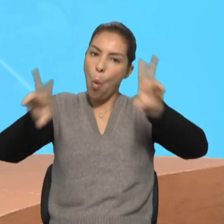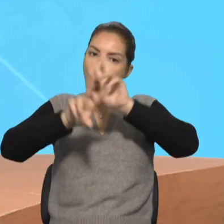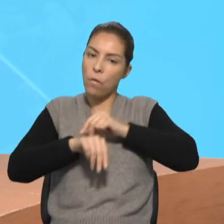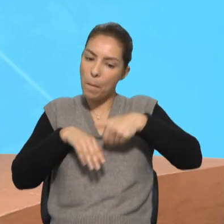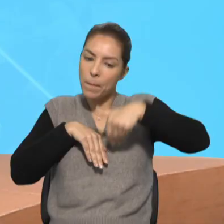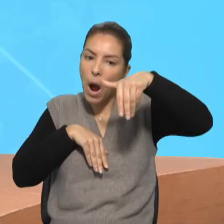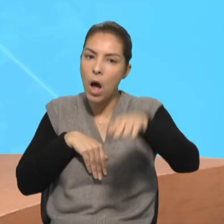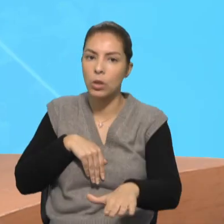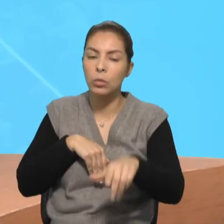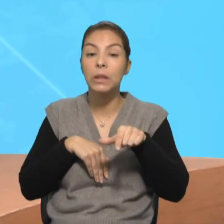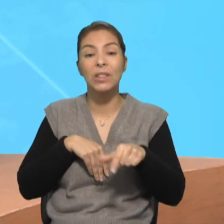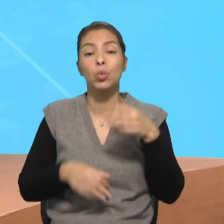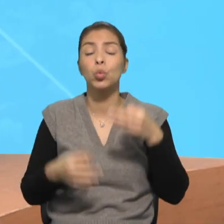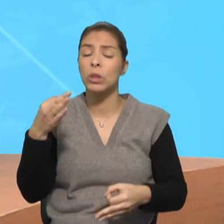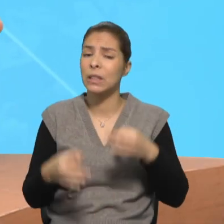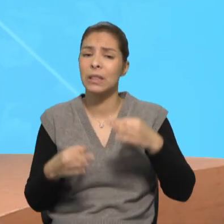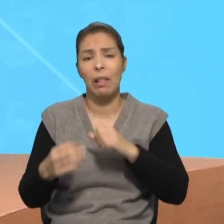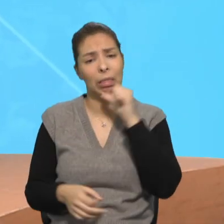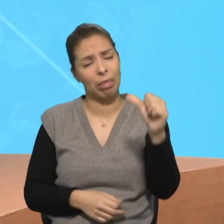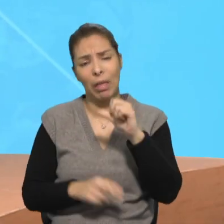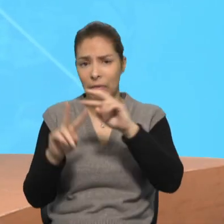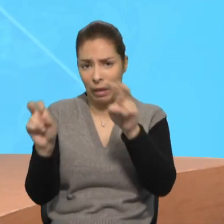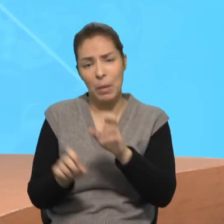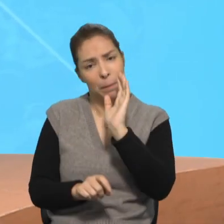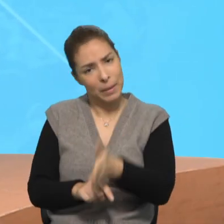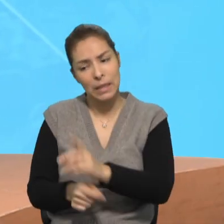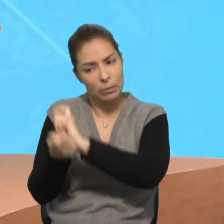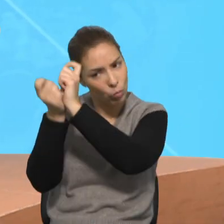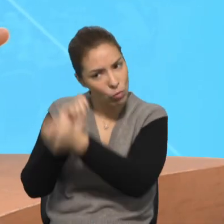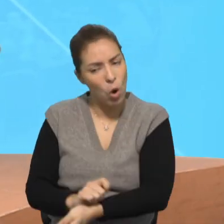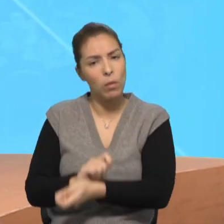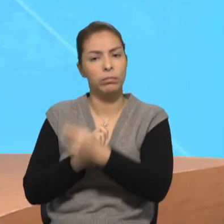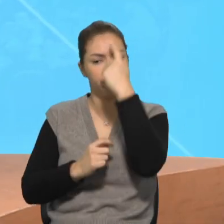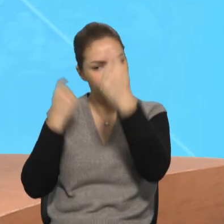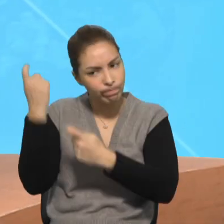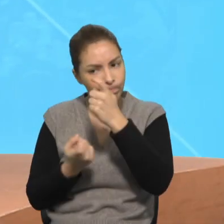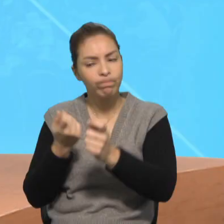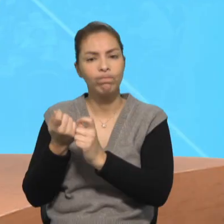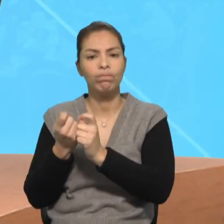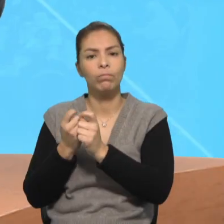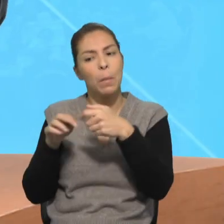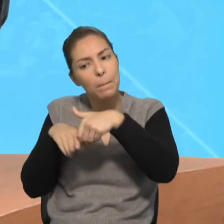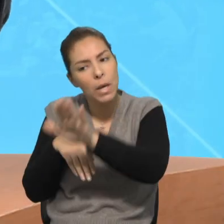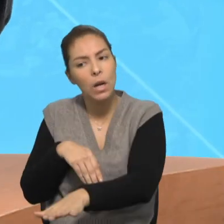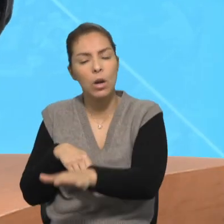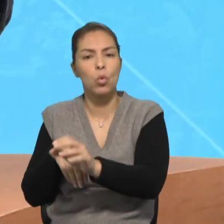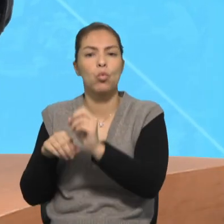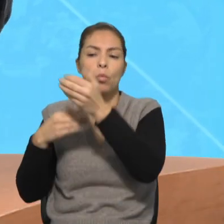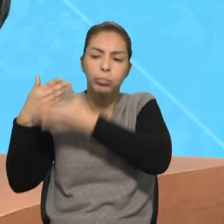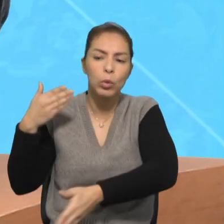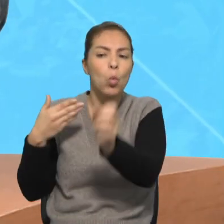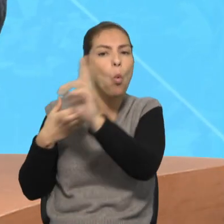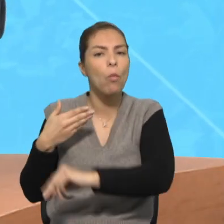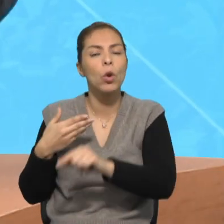tema da justiça hoje é também um tema que carece de ser reiniciado, repensado. Não estou simplesmente a falar da